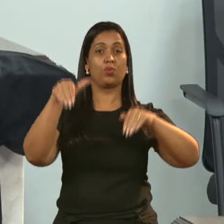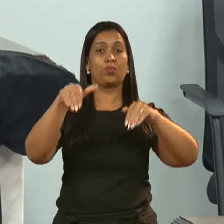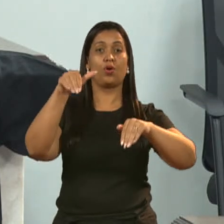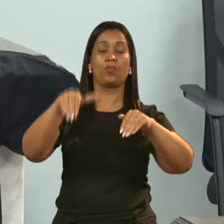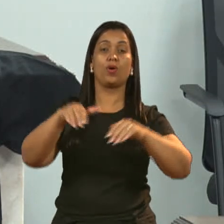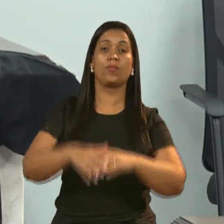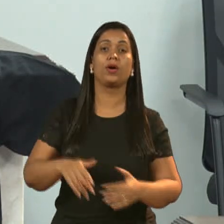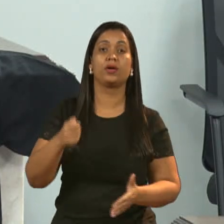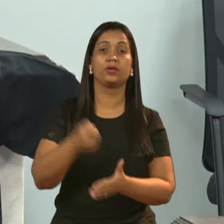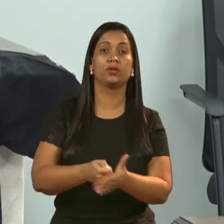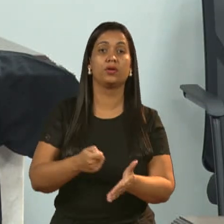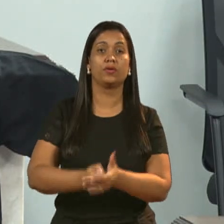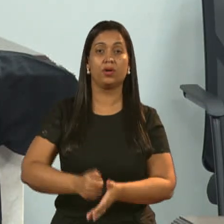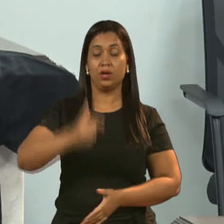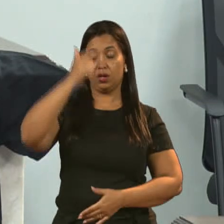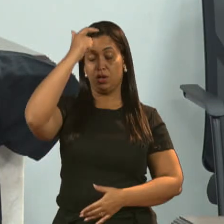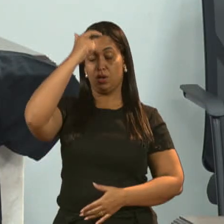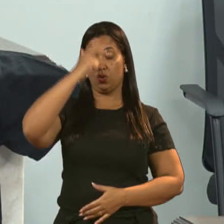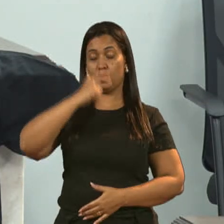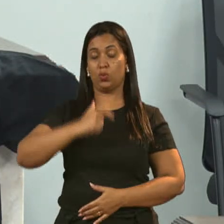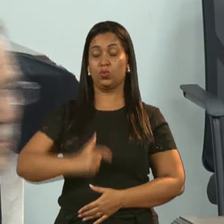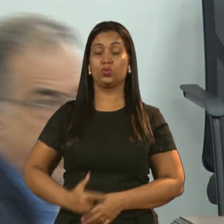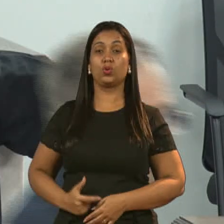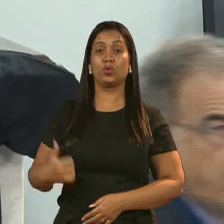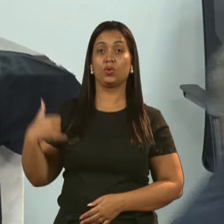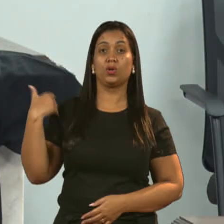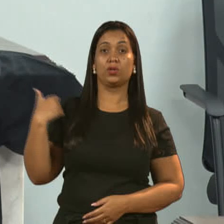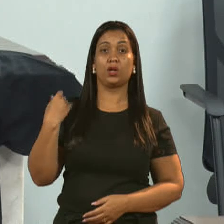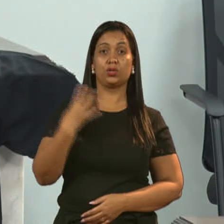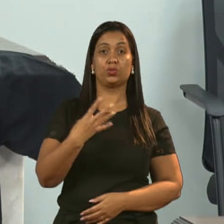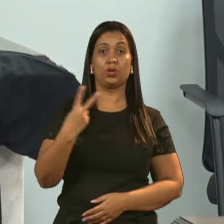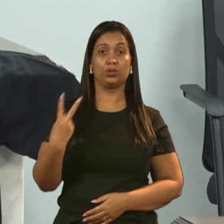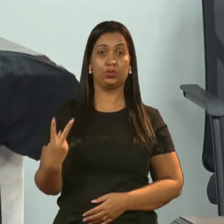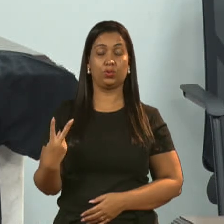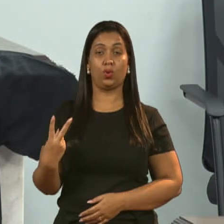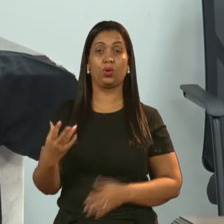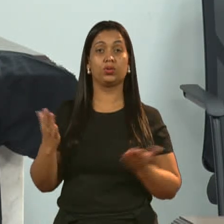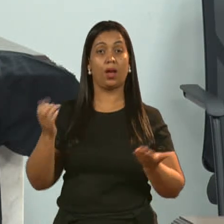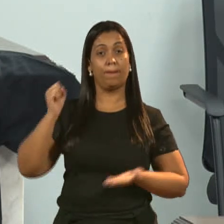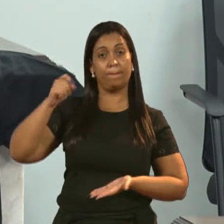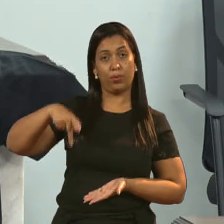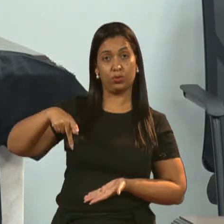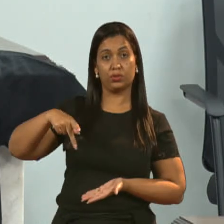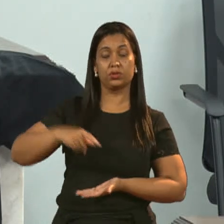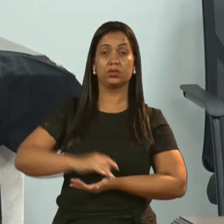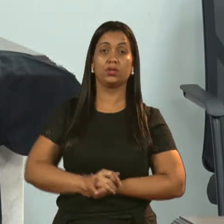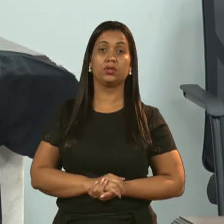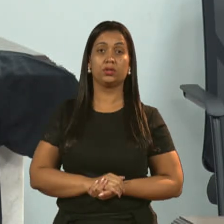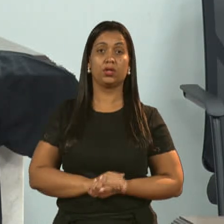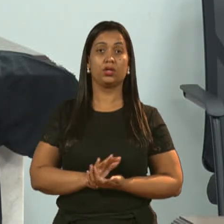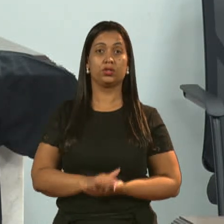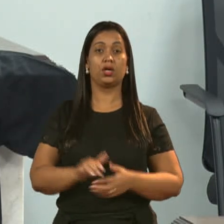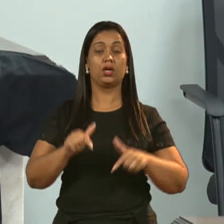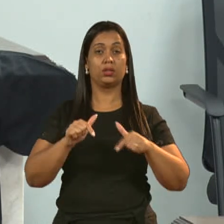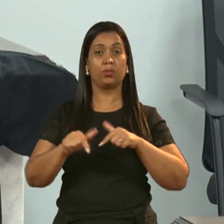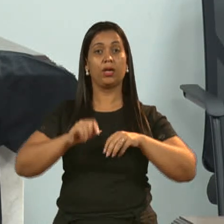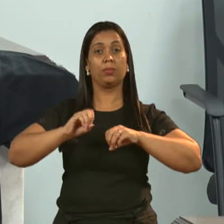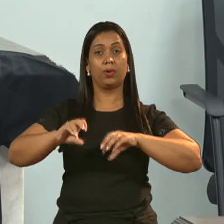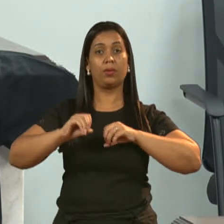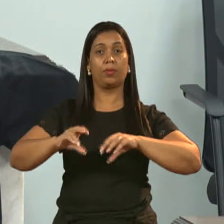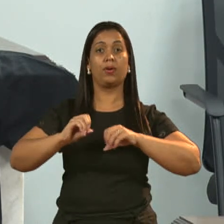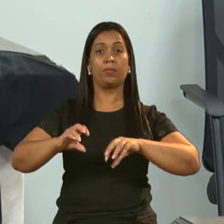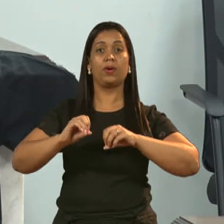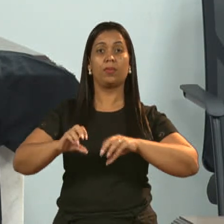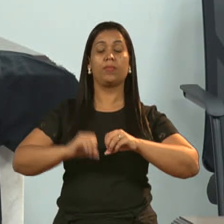Eu sou a Maria Aparecida Zipato, tenho 42 anos, hoje estou aposentada, atuei na educação por 17 anos, na